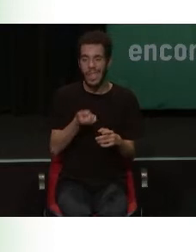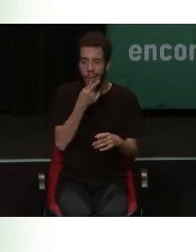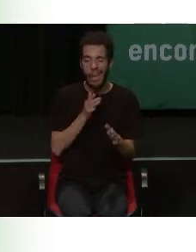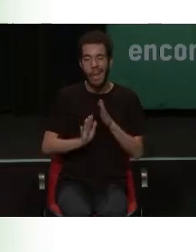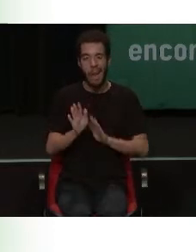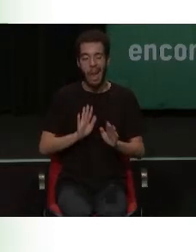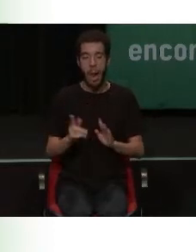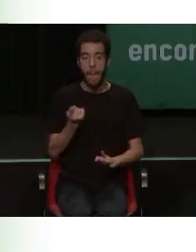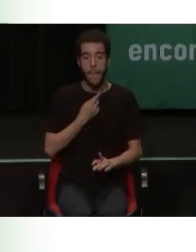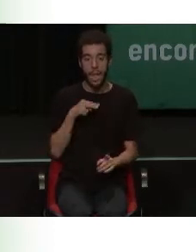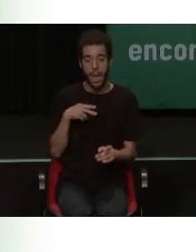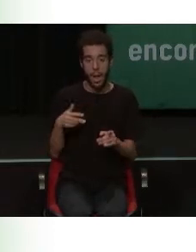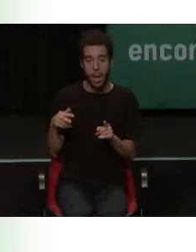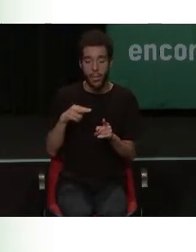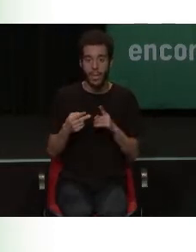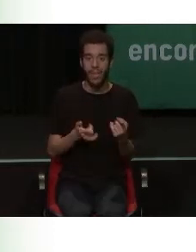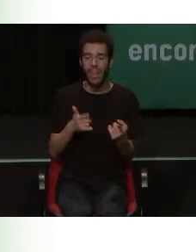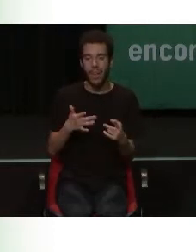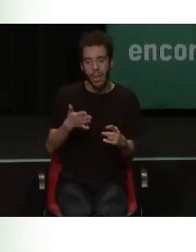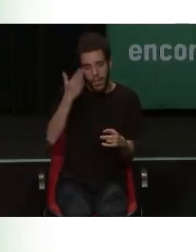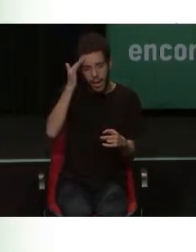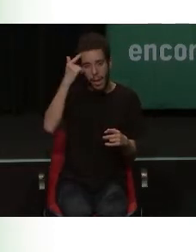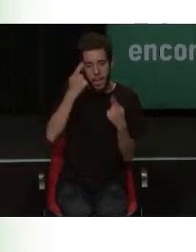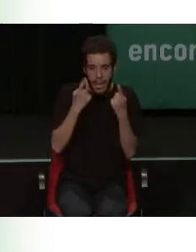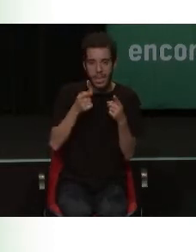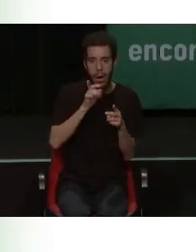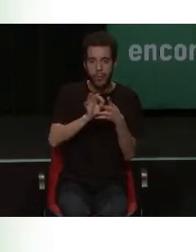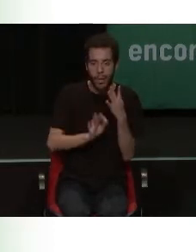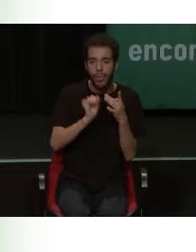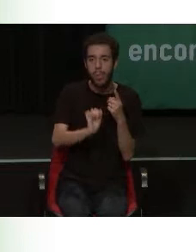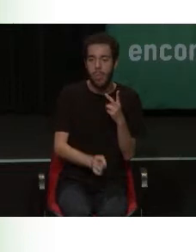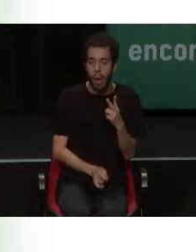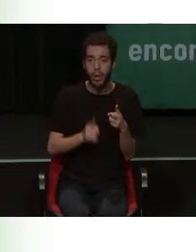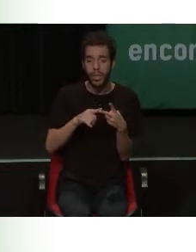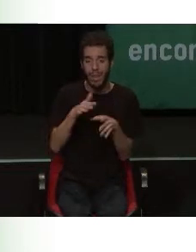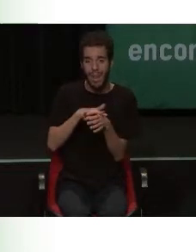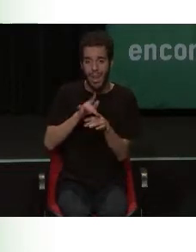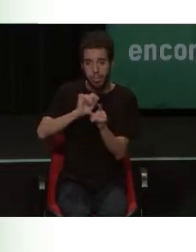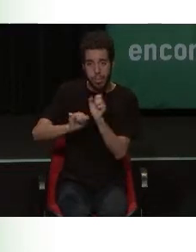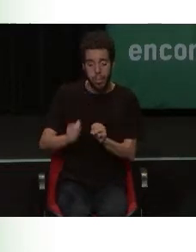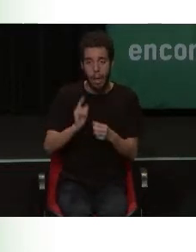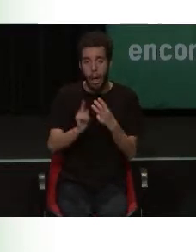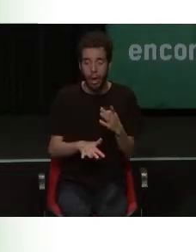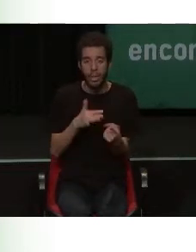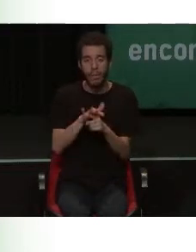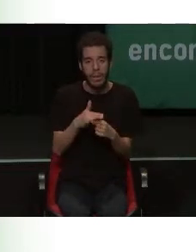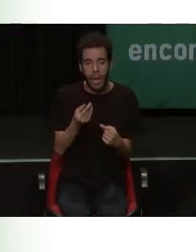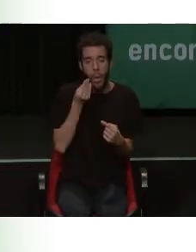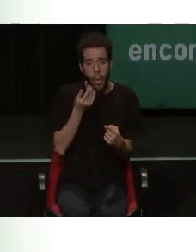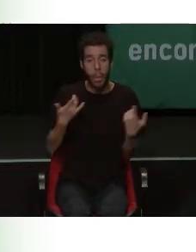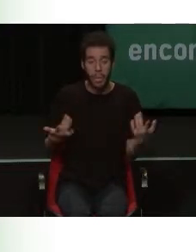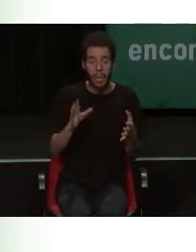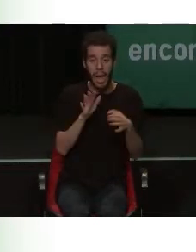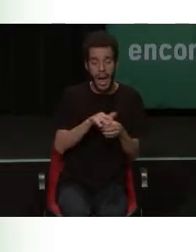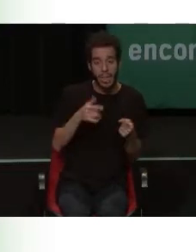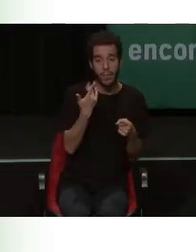uma abordagem multifatorial em várias áreas e abordando várias áreas, desde a saúde humana